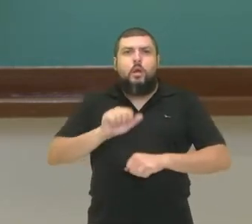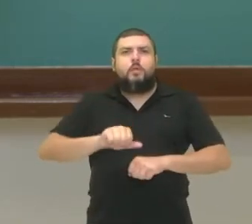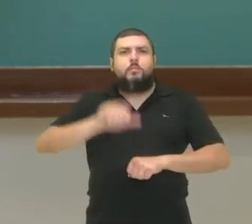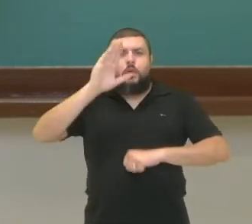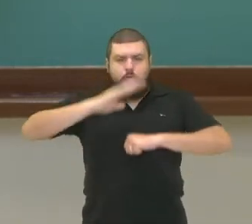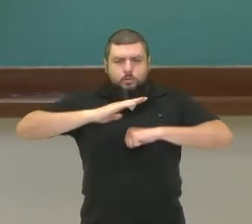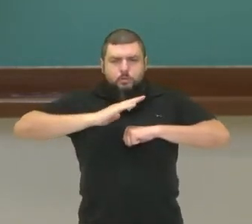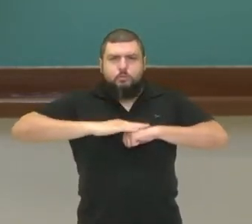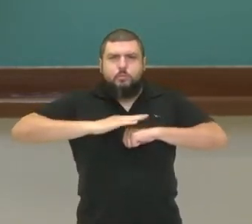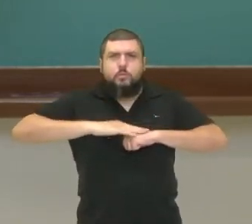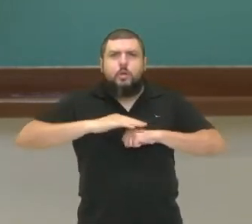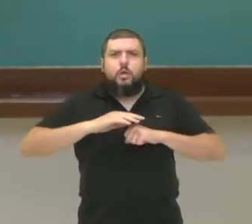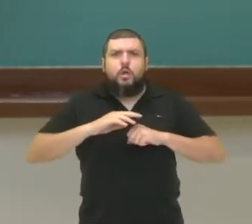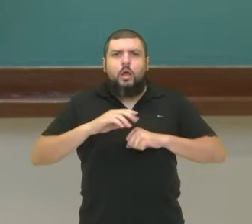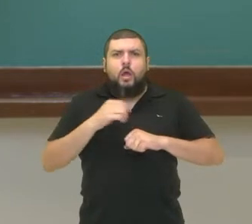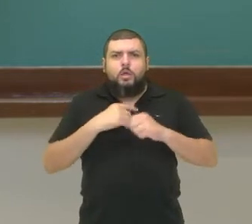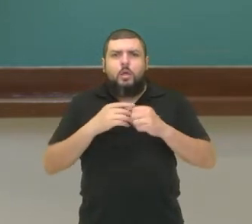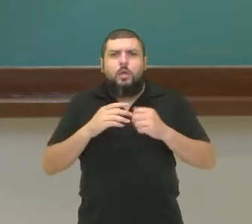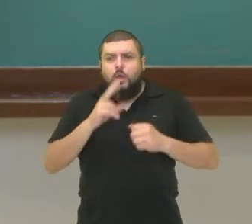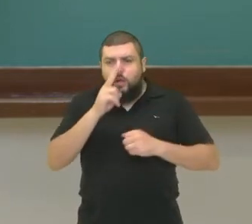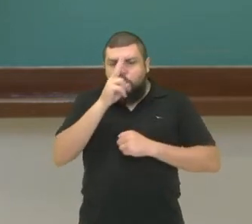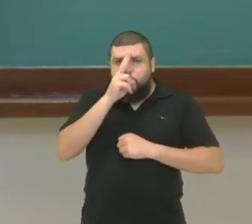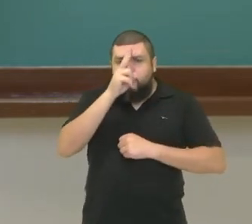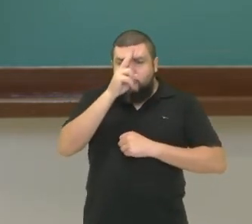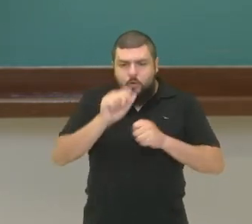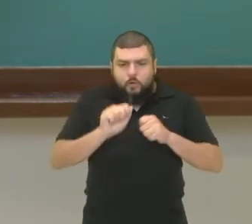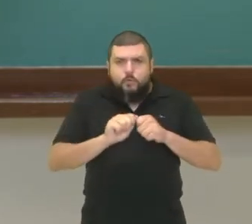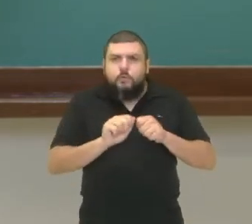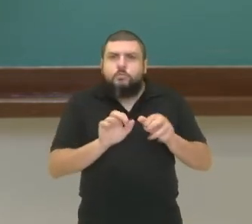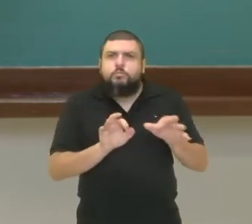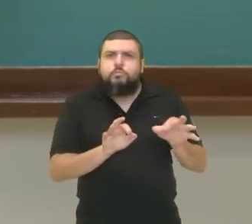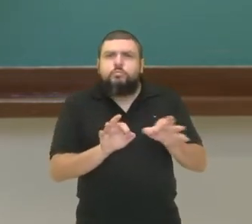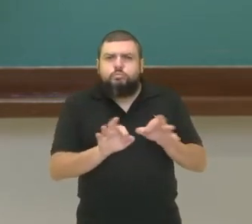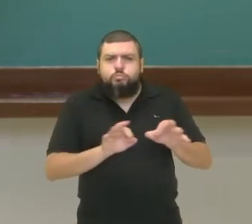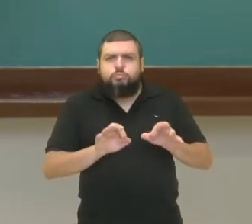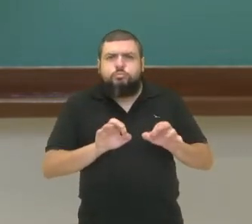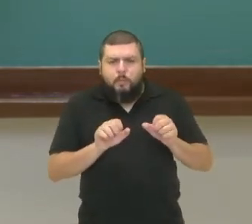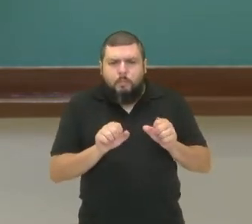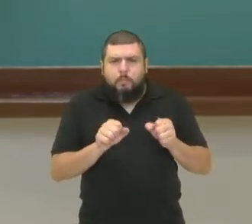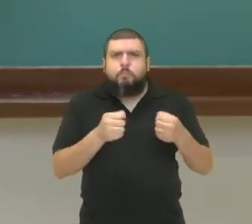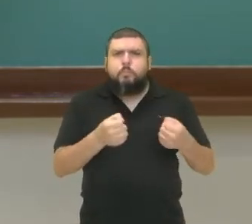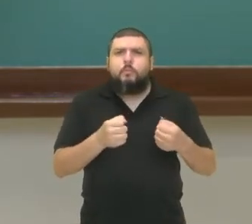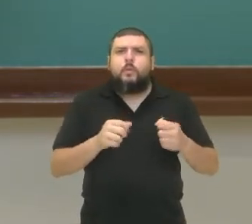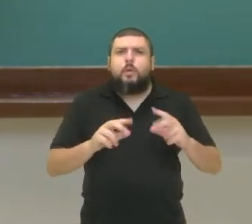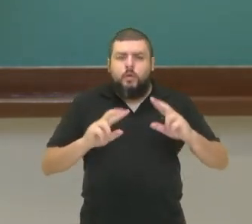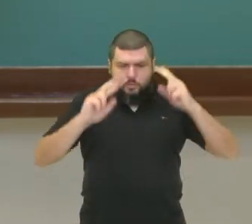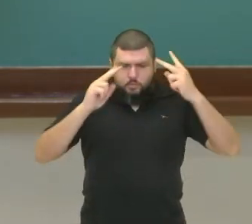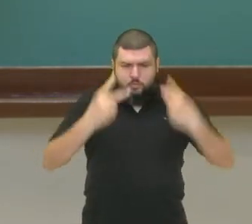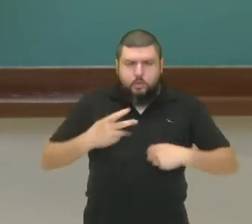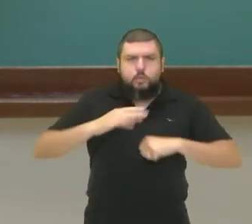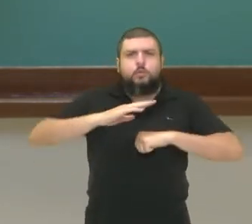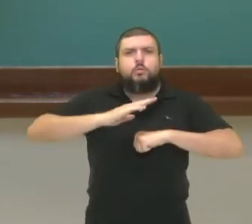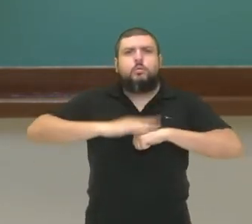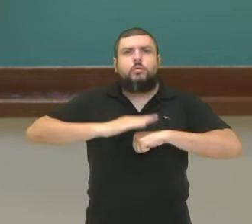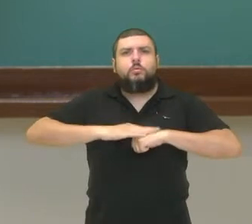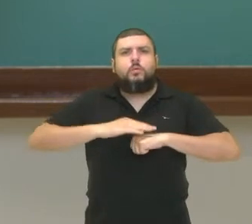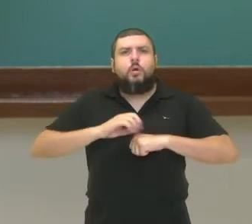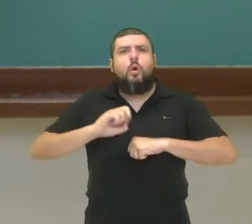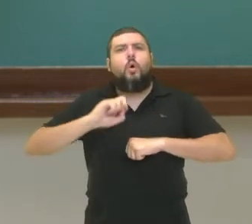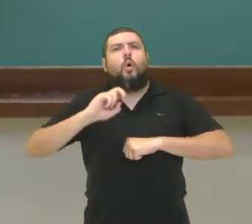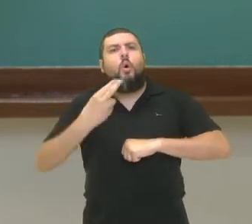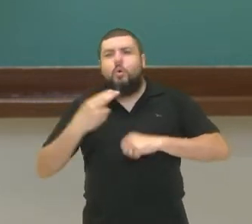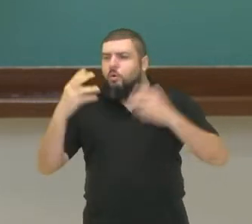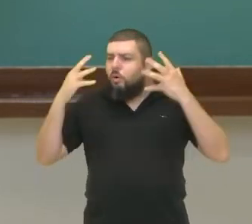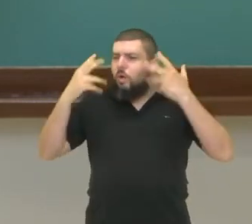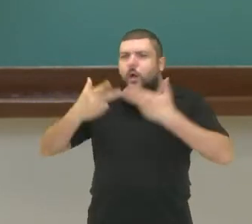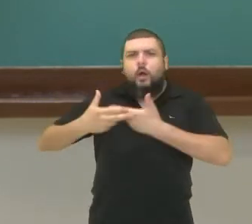motriz para realizar um produto, para realizar um trabalho, era através da força motriz humana, através de uma força animal, ou através de